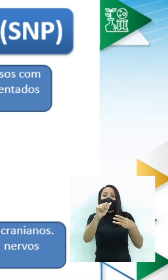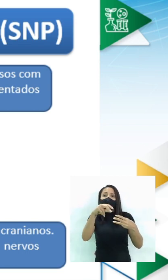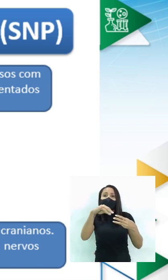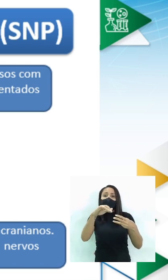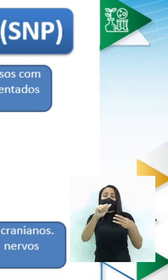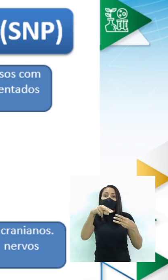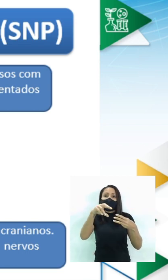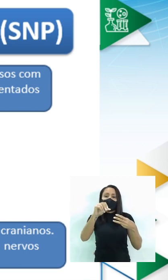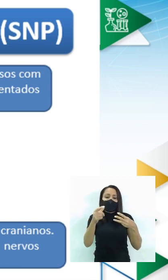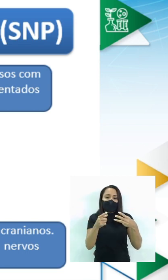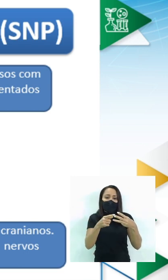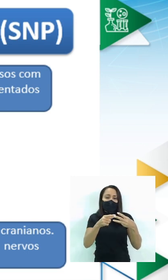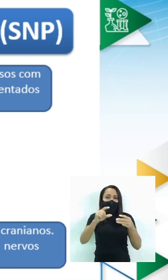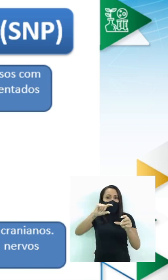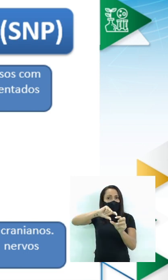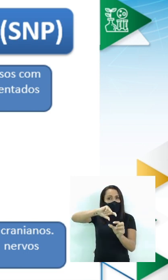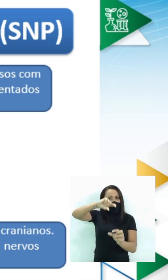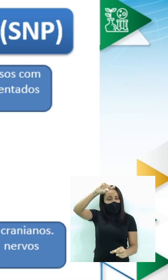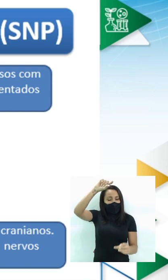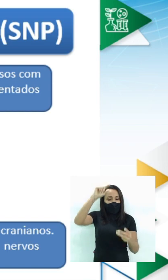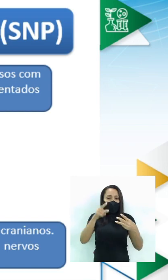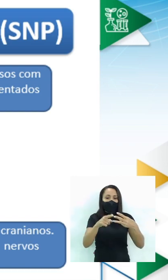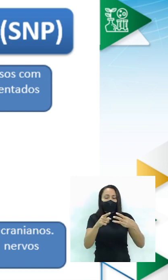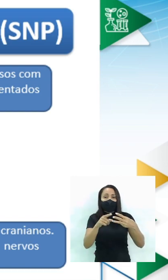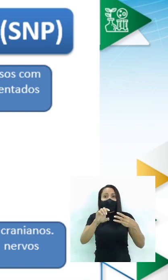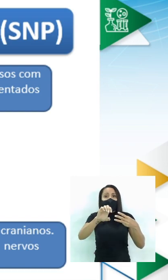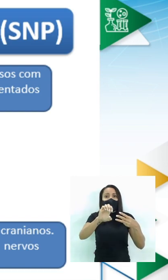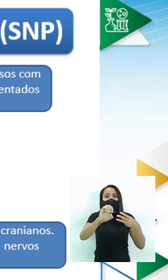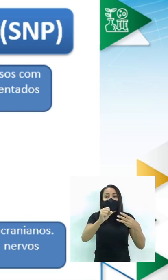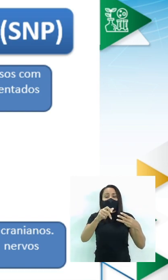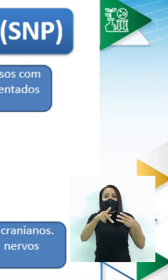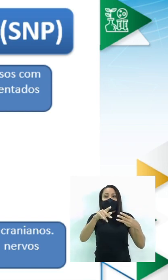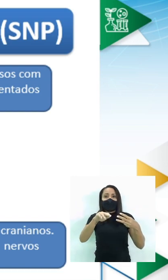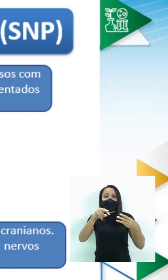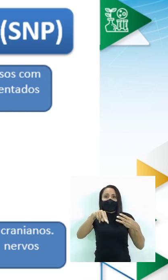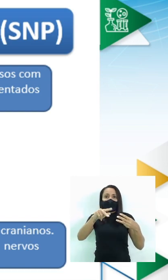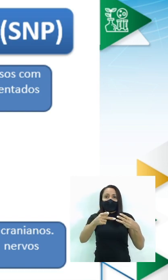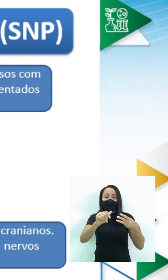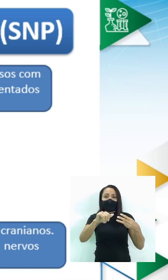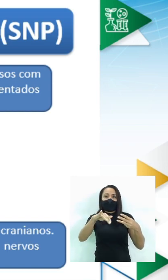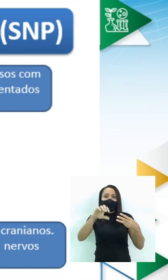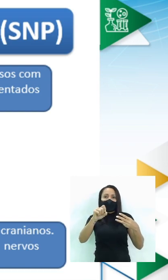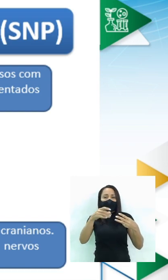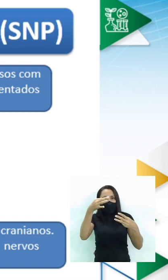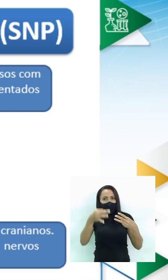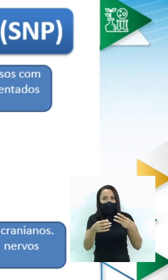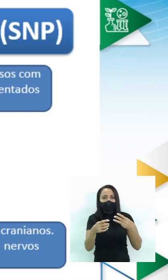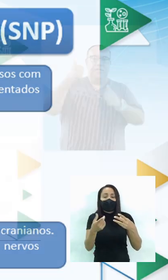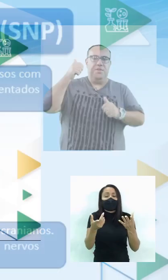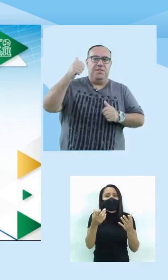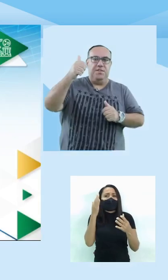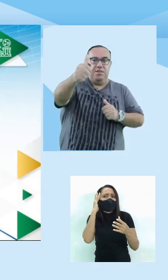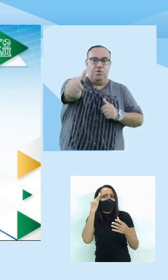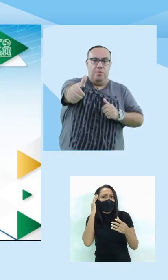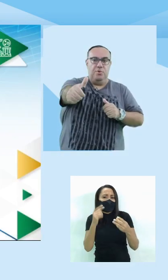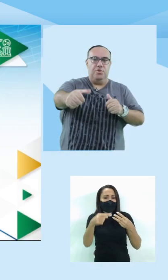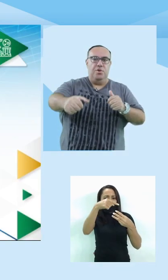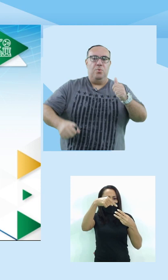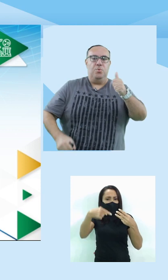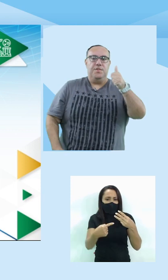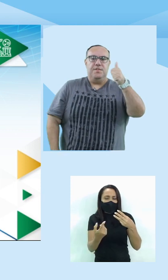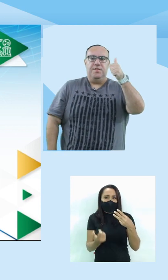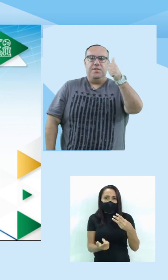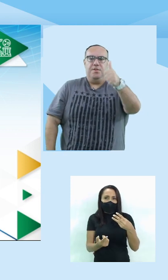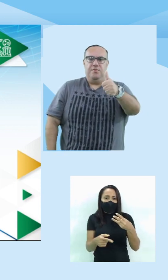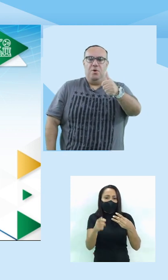medula espinhal recebem o nome de nervos espinhais. Tá certo? Basta só entender que no sistema nervoso pode ser classificado em três grupos: